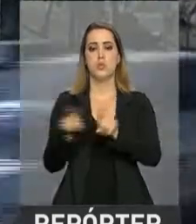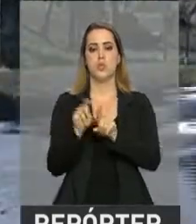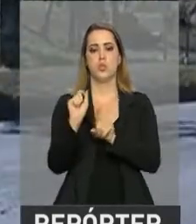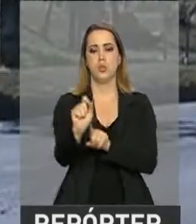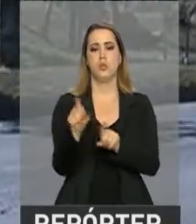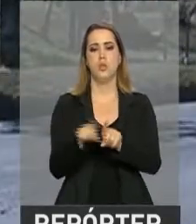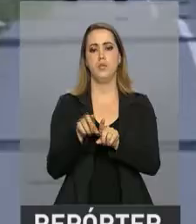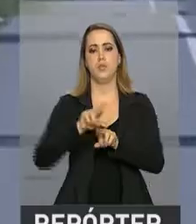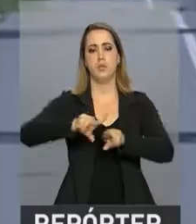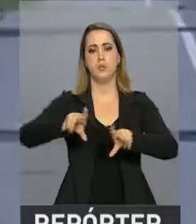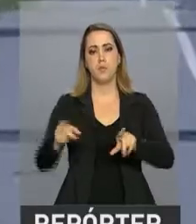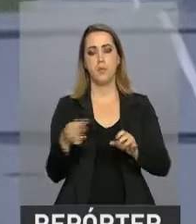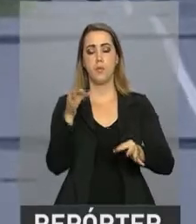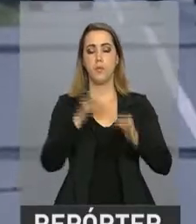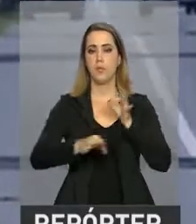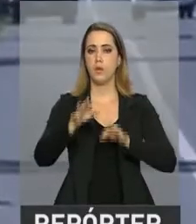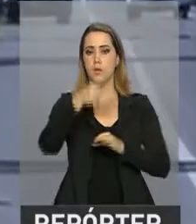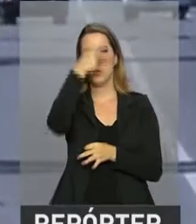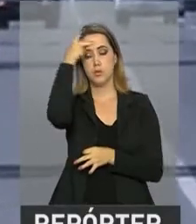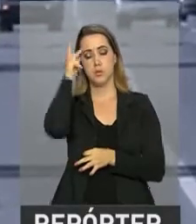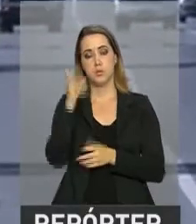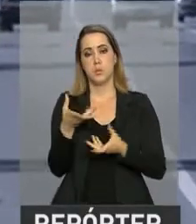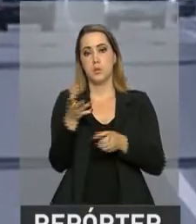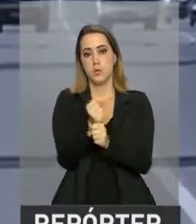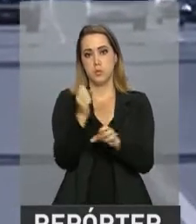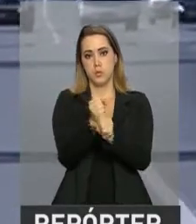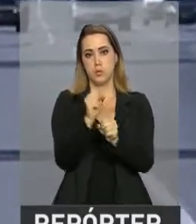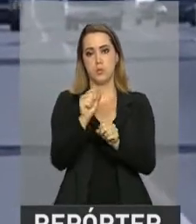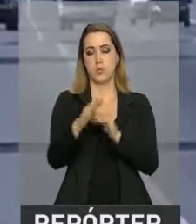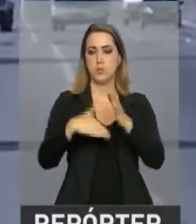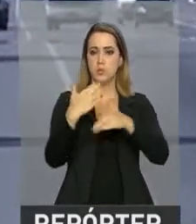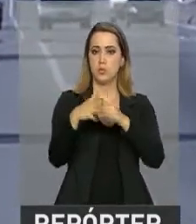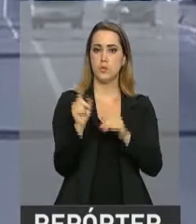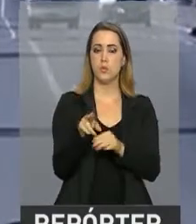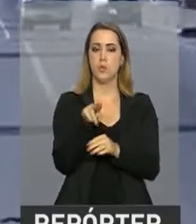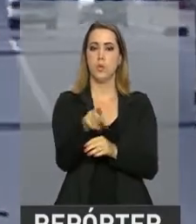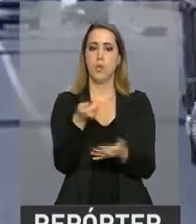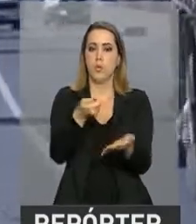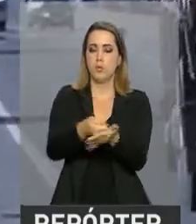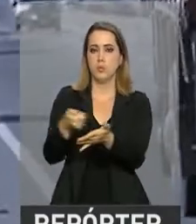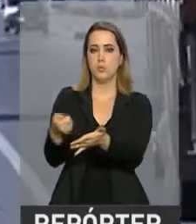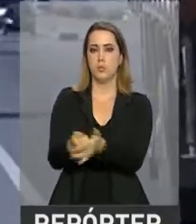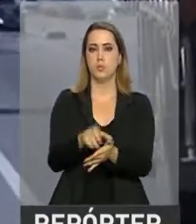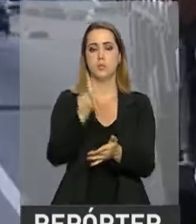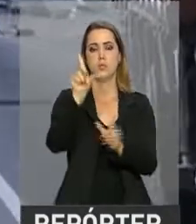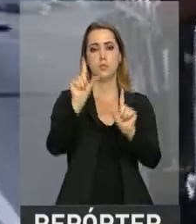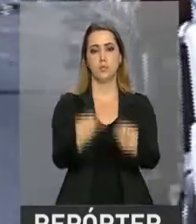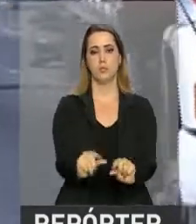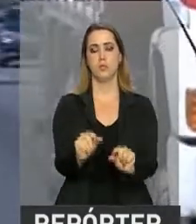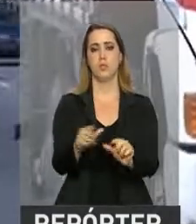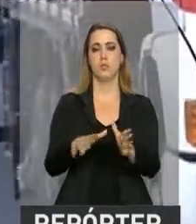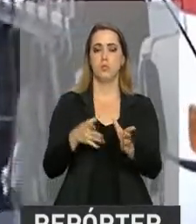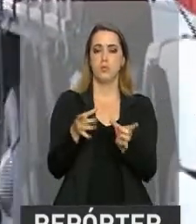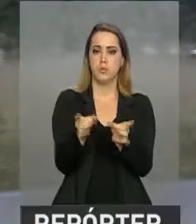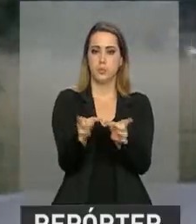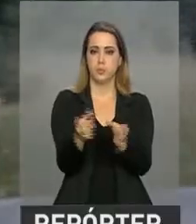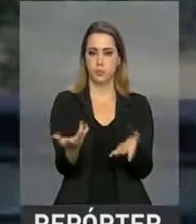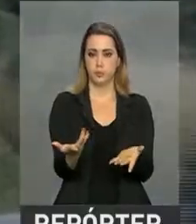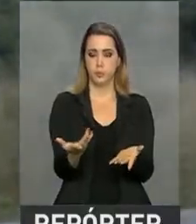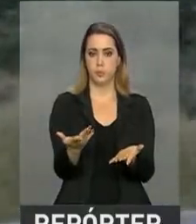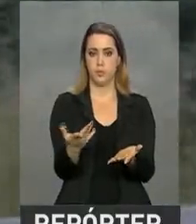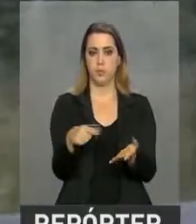especializados que vão calcular a indenização que será paga pelas melhorias feitas na concessão